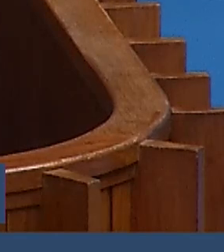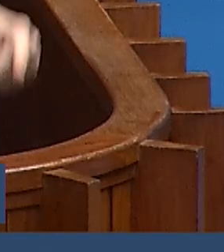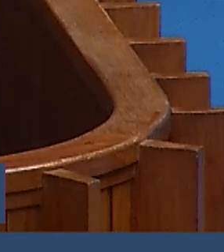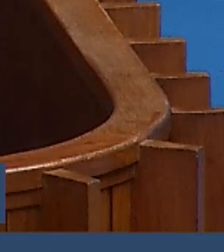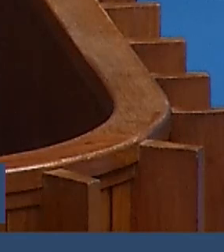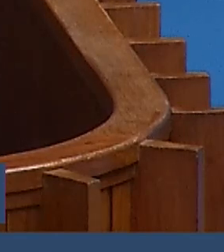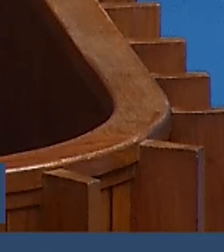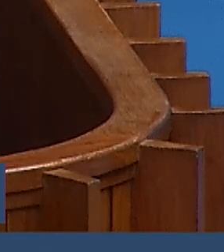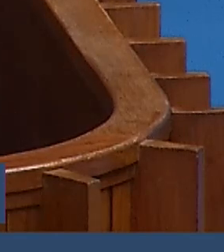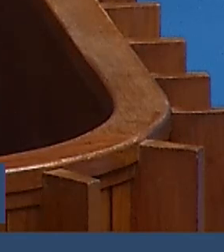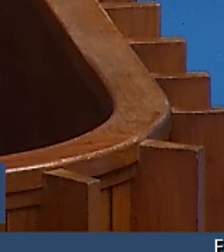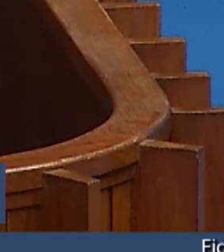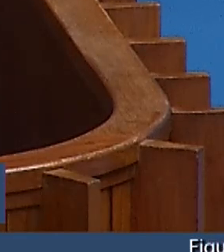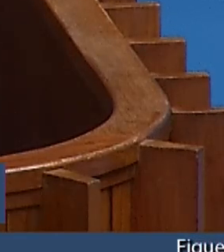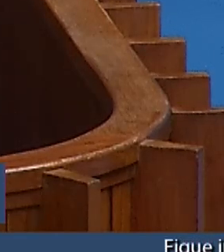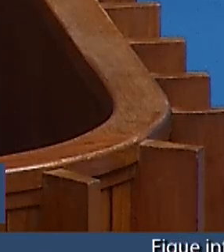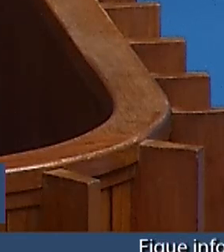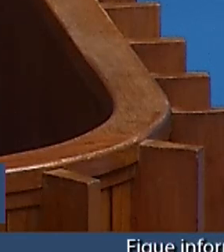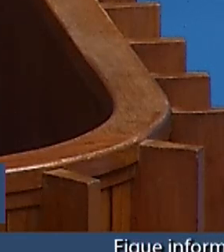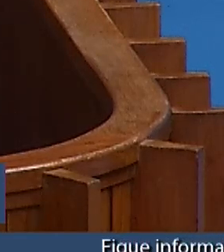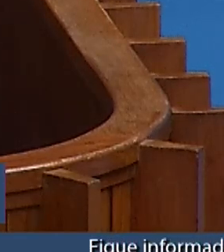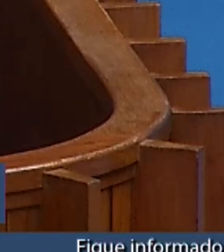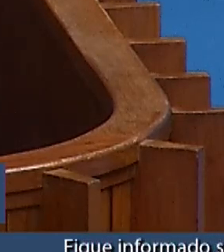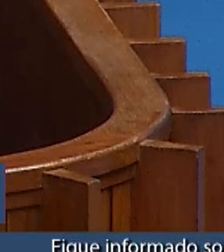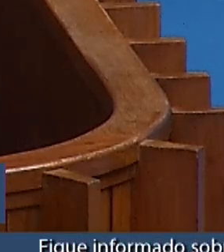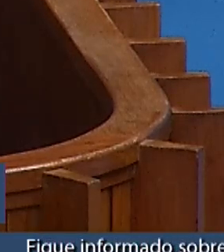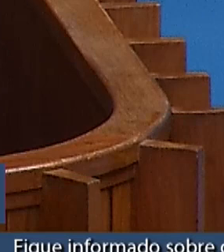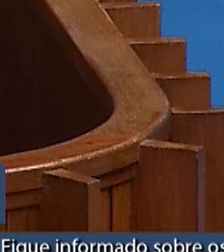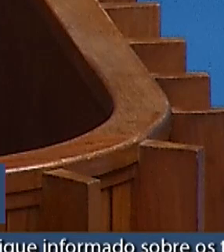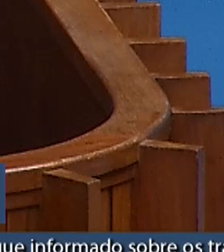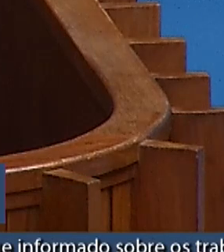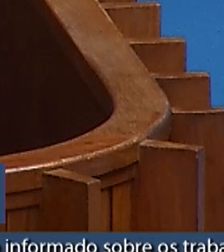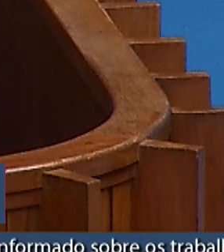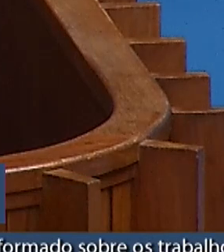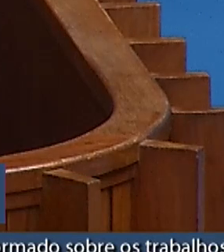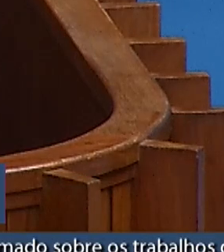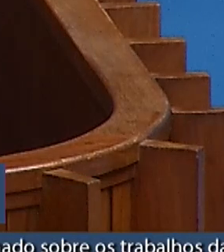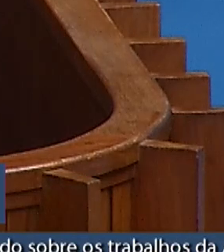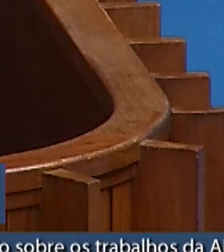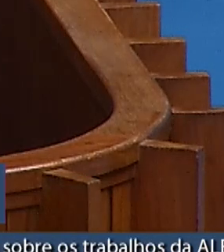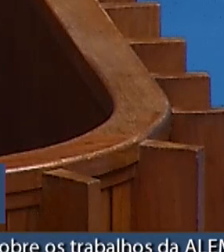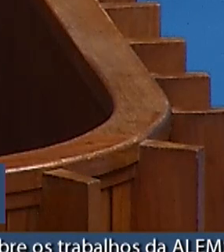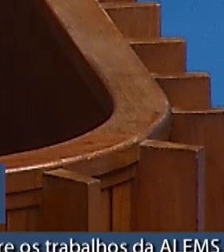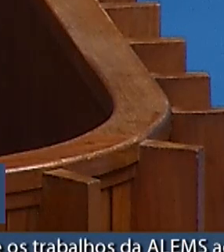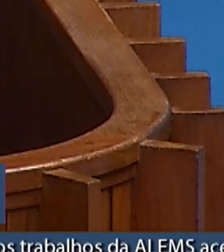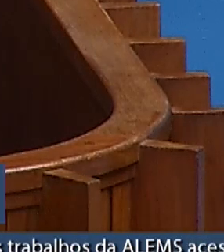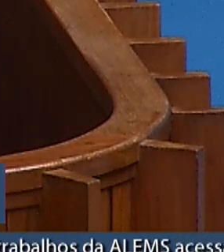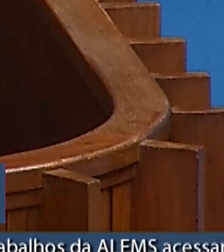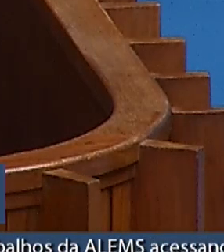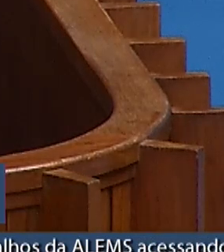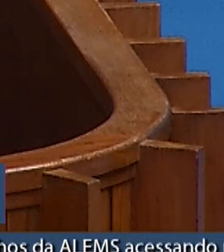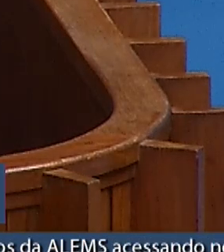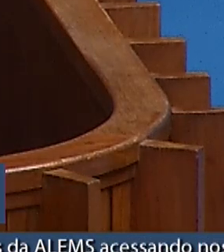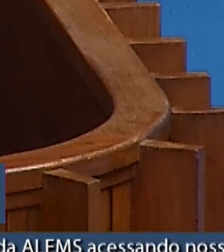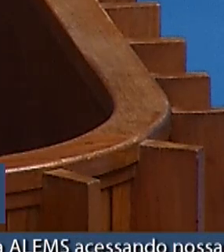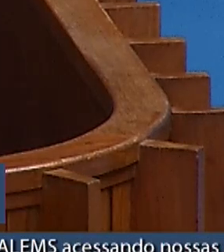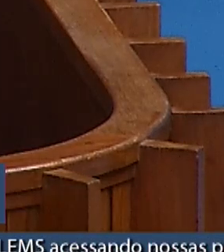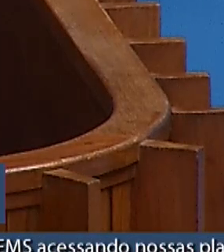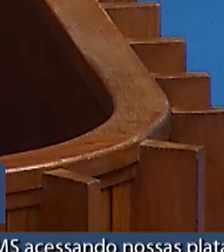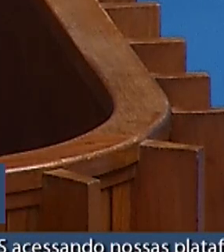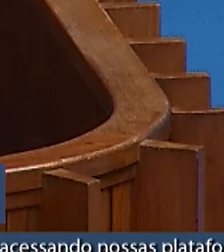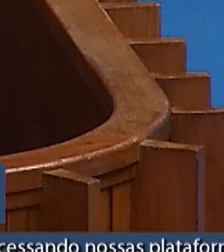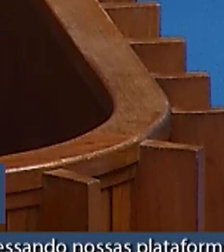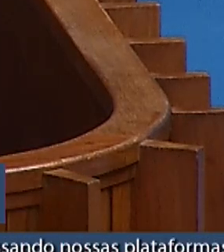ano, não diz sequer se em 20 milhões gastos nos últimos 4 anos